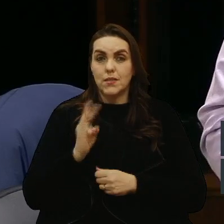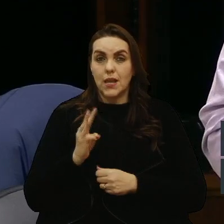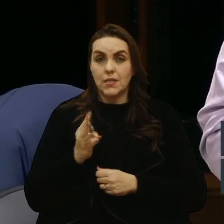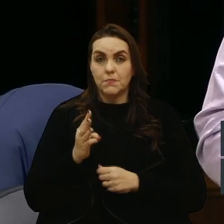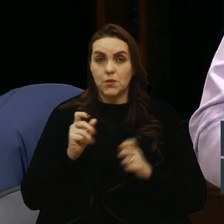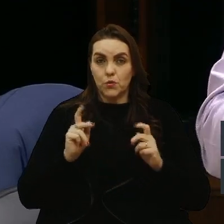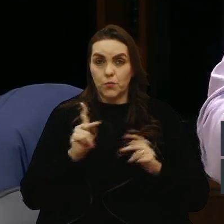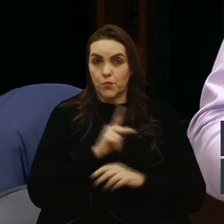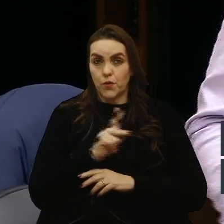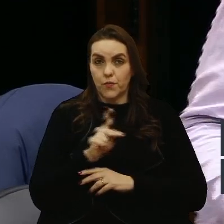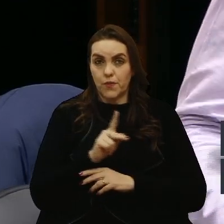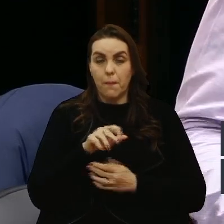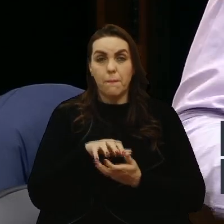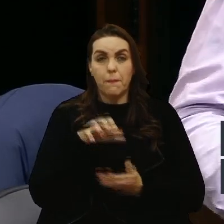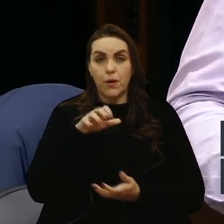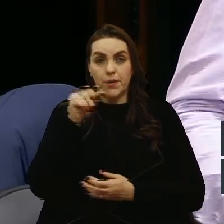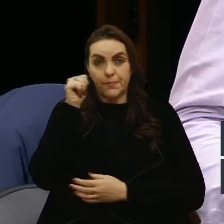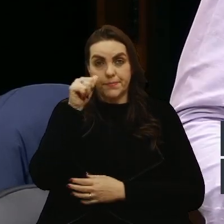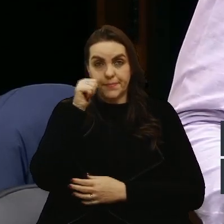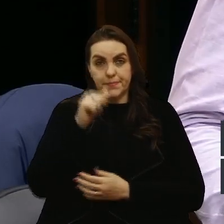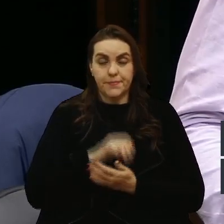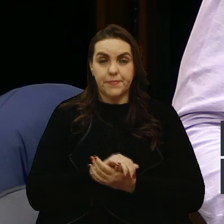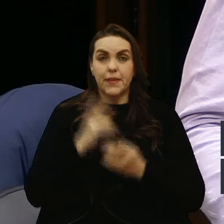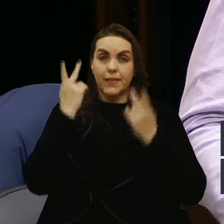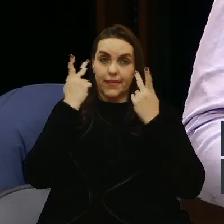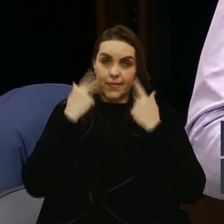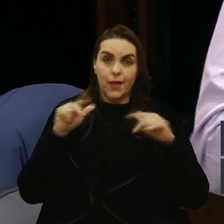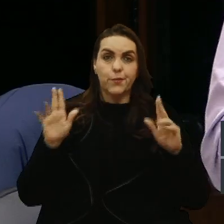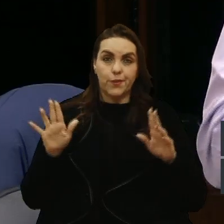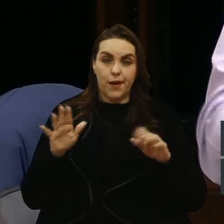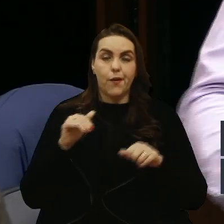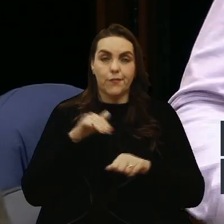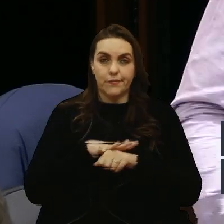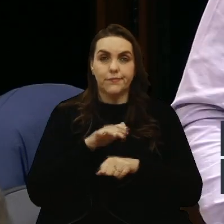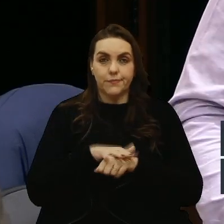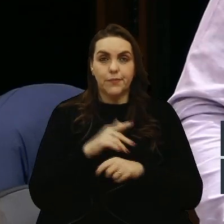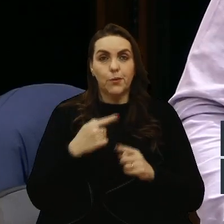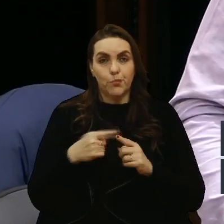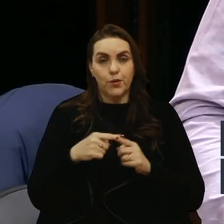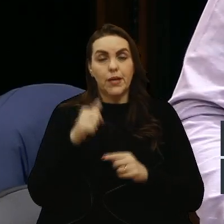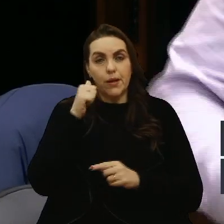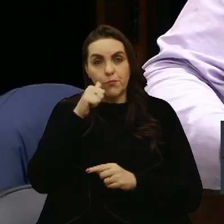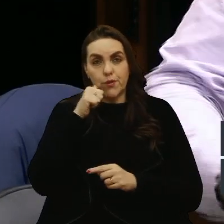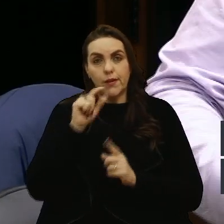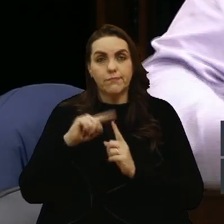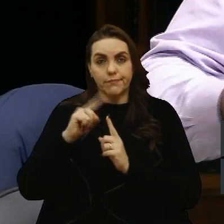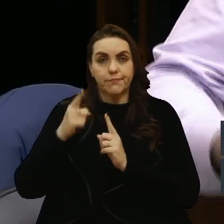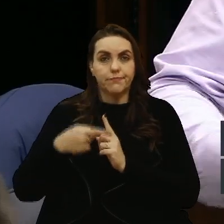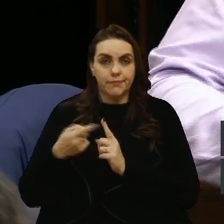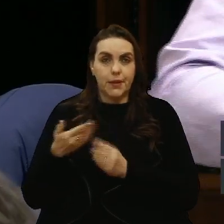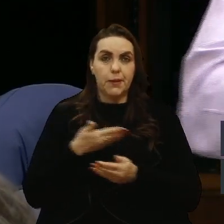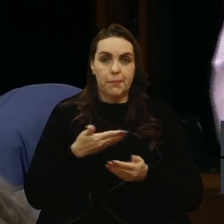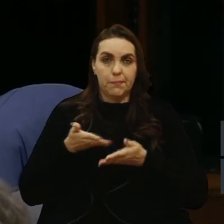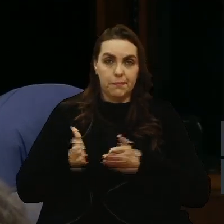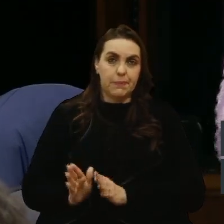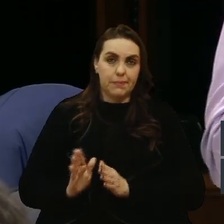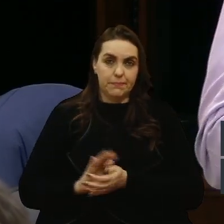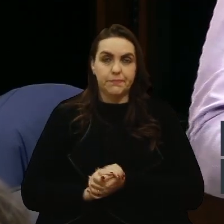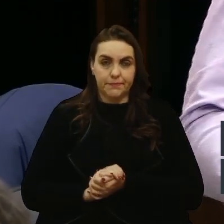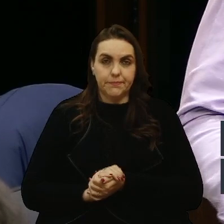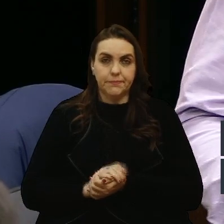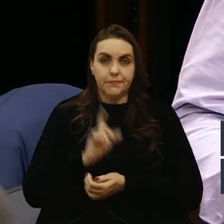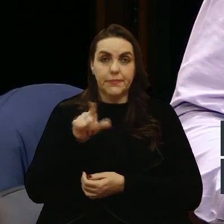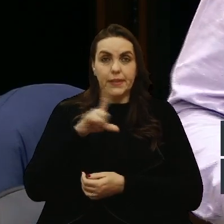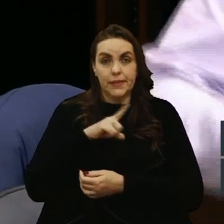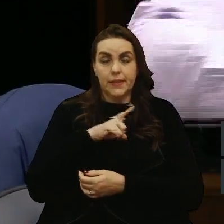são mulheres. Então, é natural que nós vamos ter hora extra porque as mulheres ganham bebês. Então, já temos um número e esse é um que nós